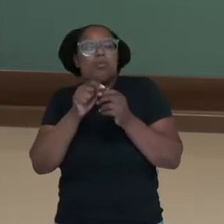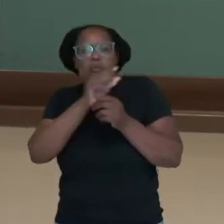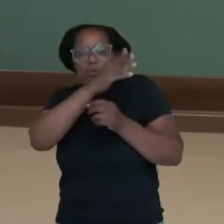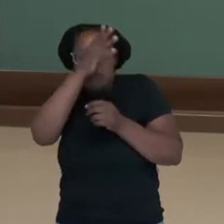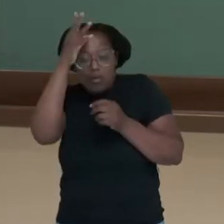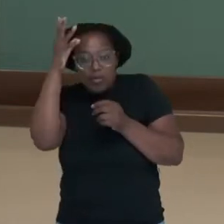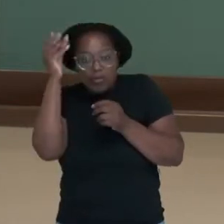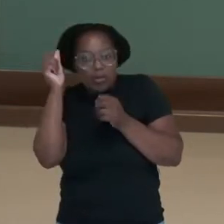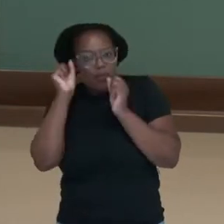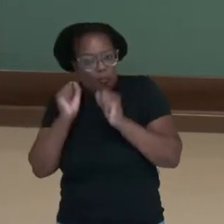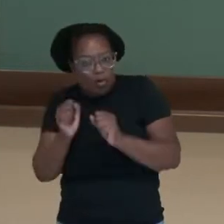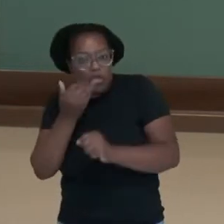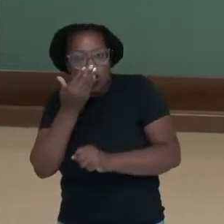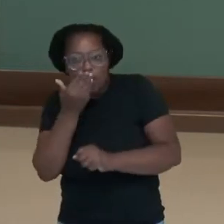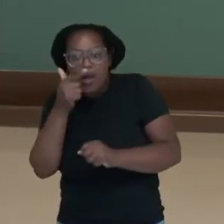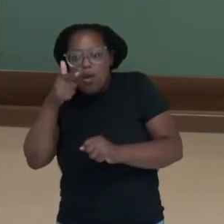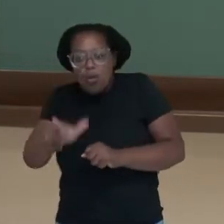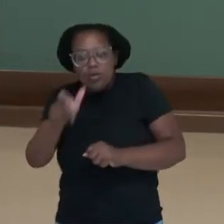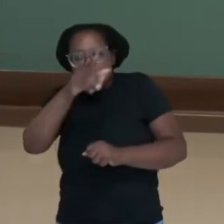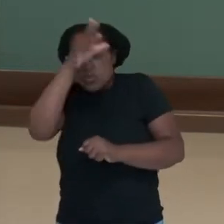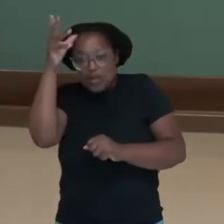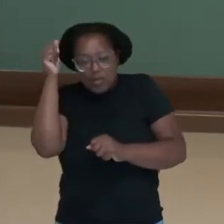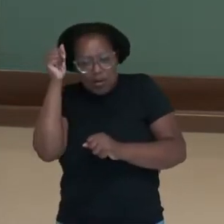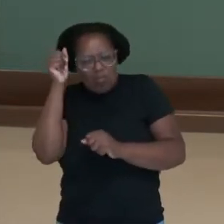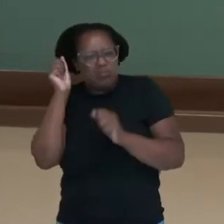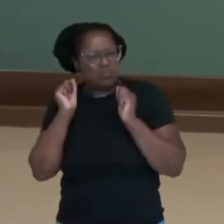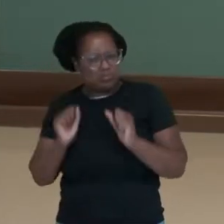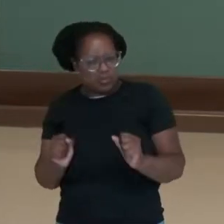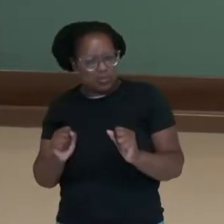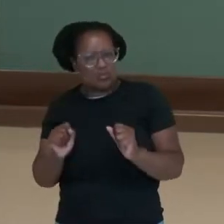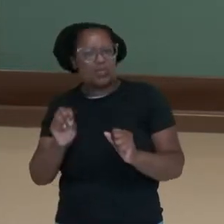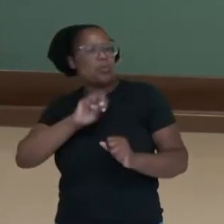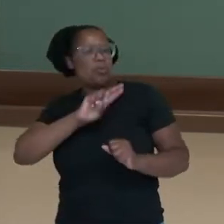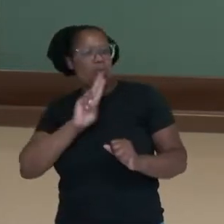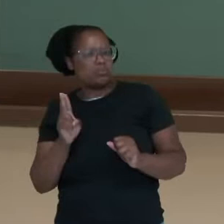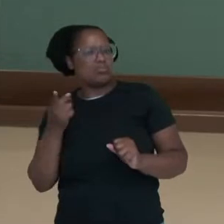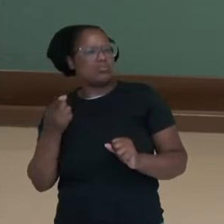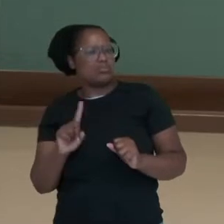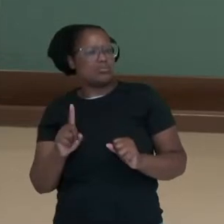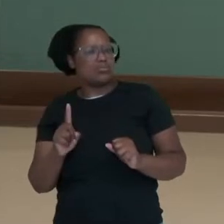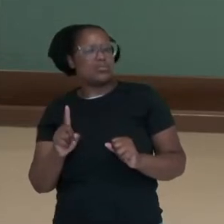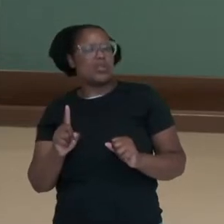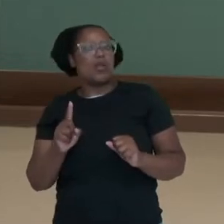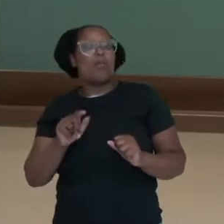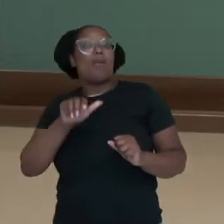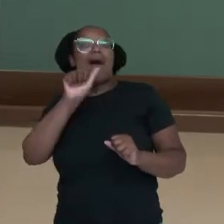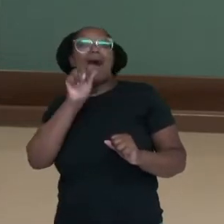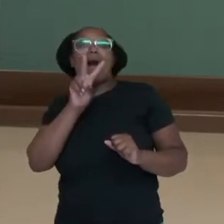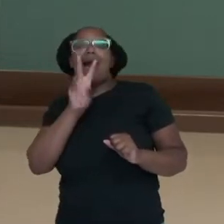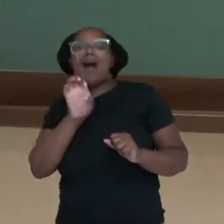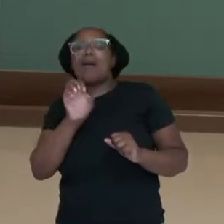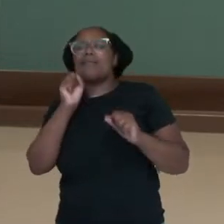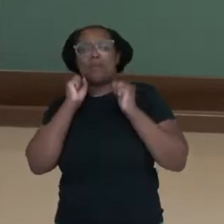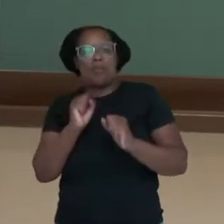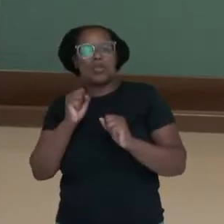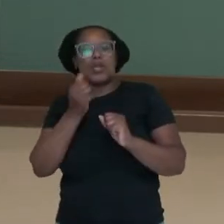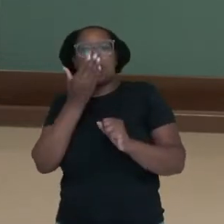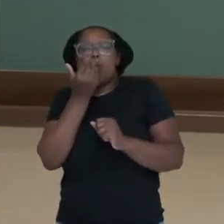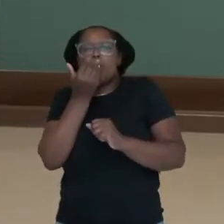servir de alimento para o outro. E agora? Será que uma ave pode comer uma